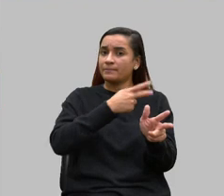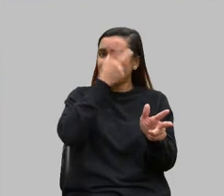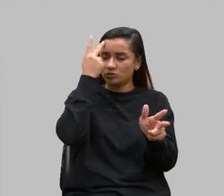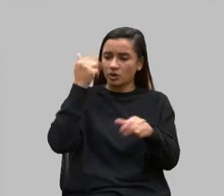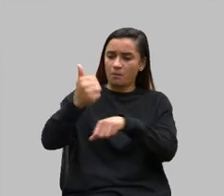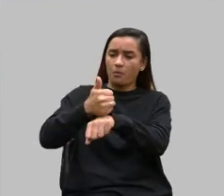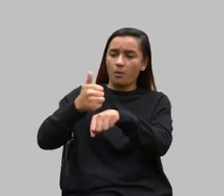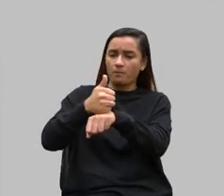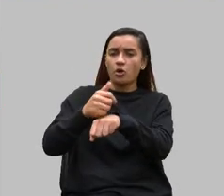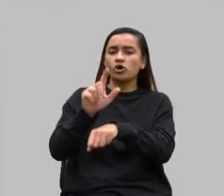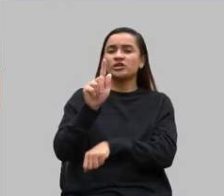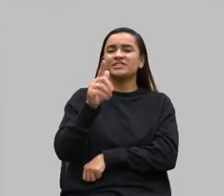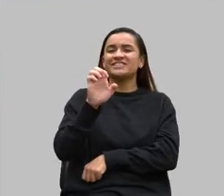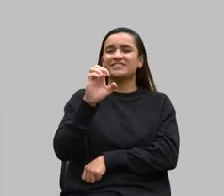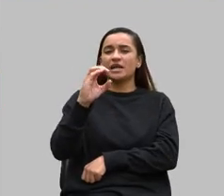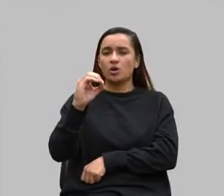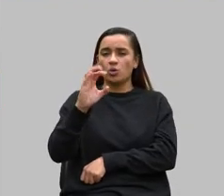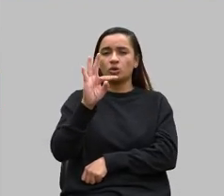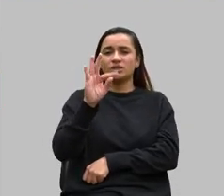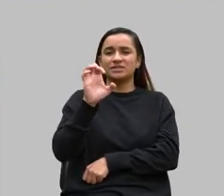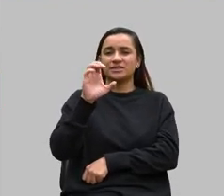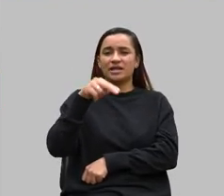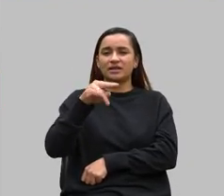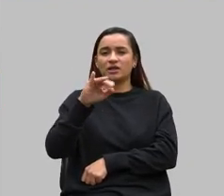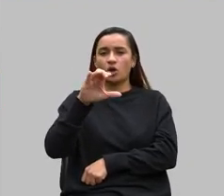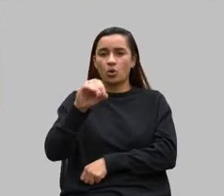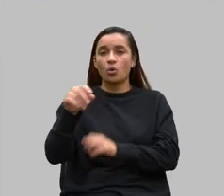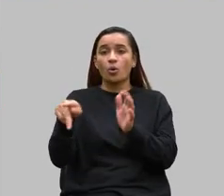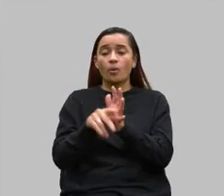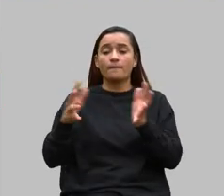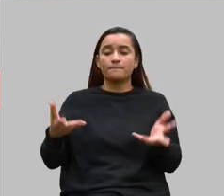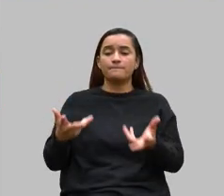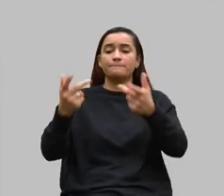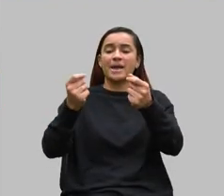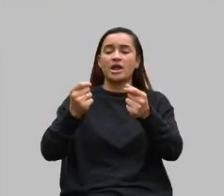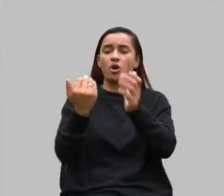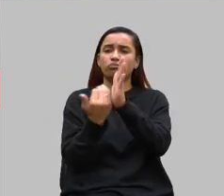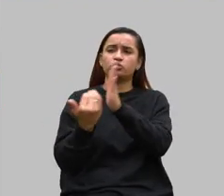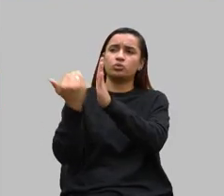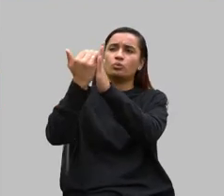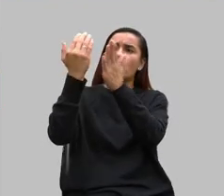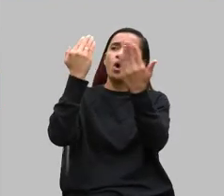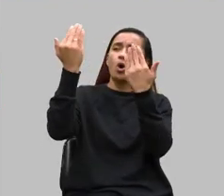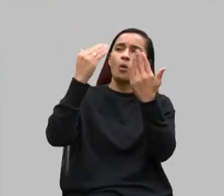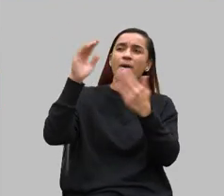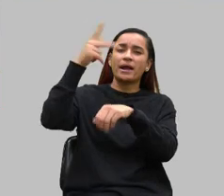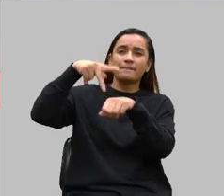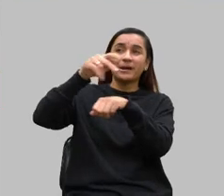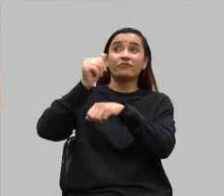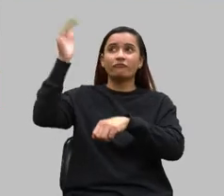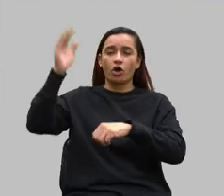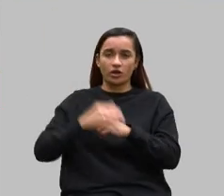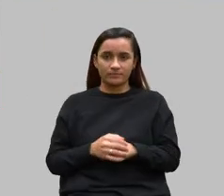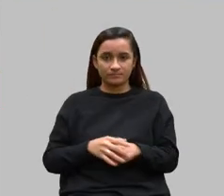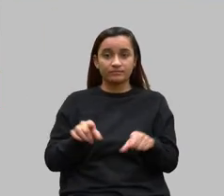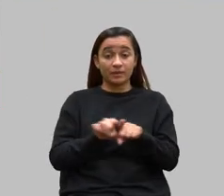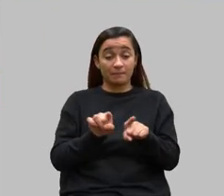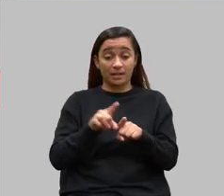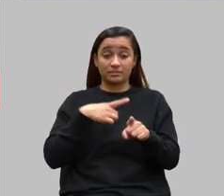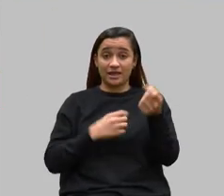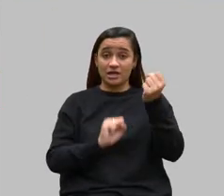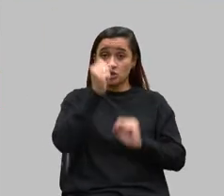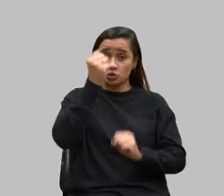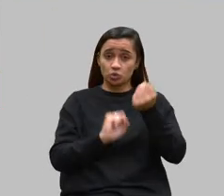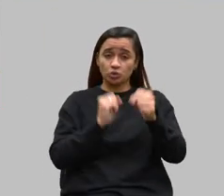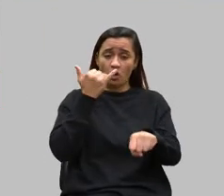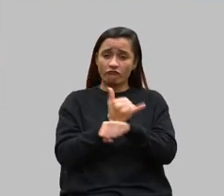geotécnicos da melhor do melhor nível possível a nível nacional e internacional nós temos a indústria Siderúrgica adequada nós